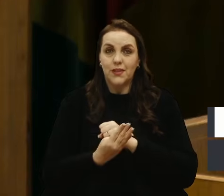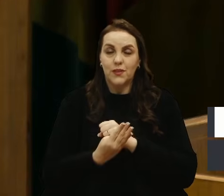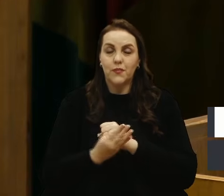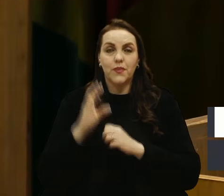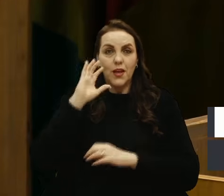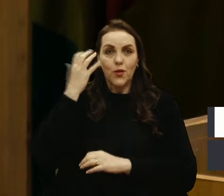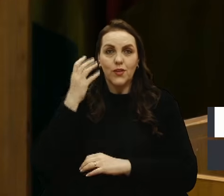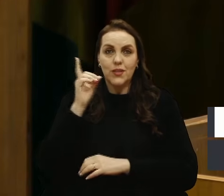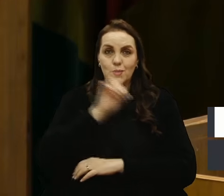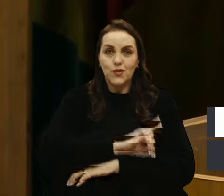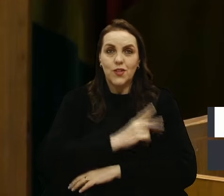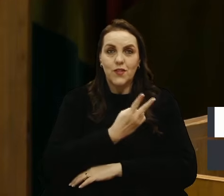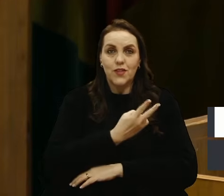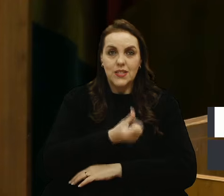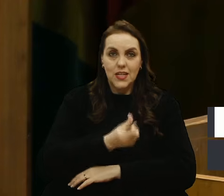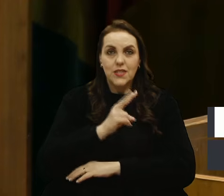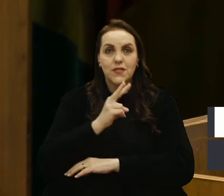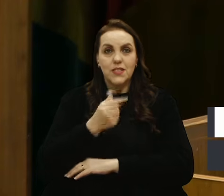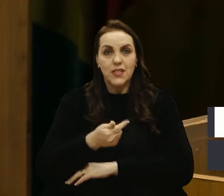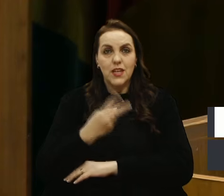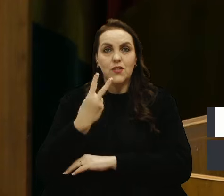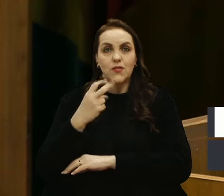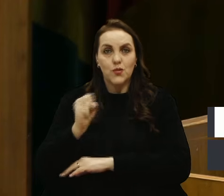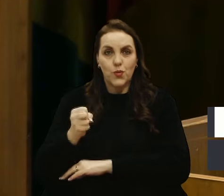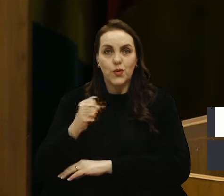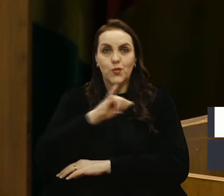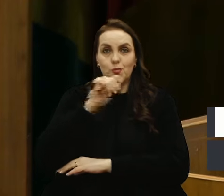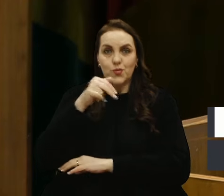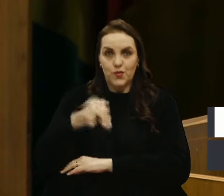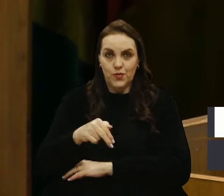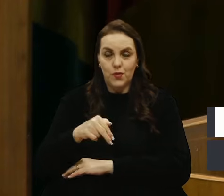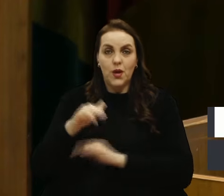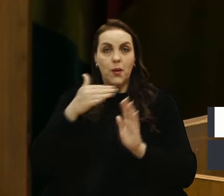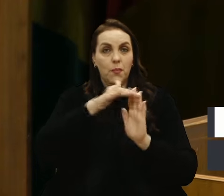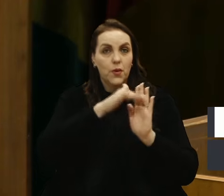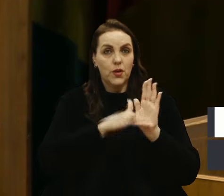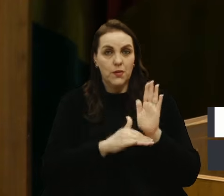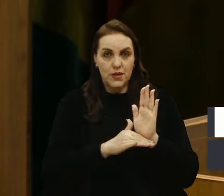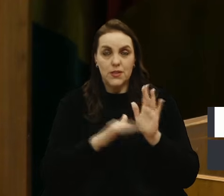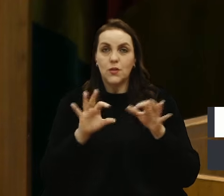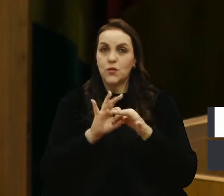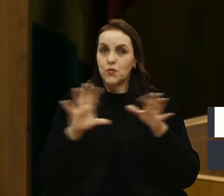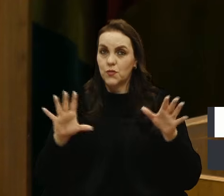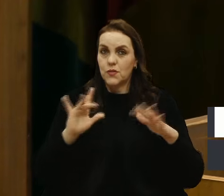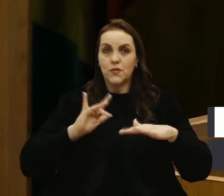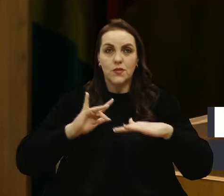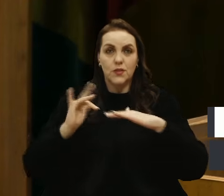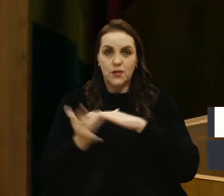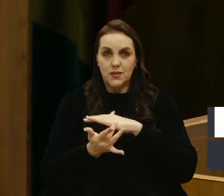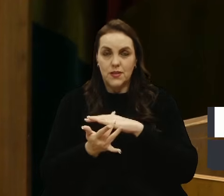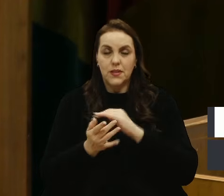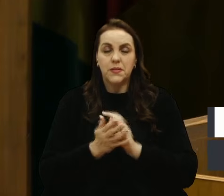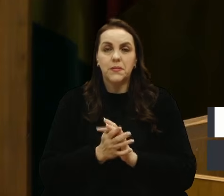dias 26, 27 e 28 de junho. A programação está disponível em nossas redes